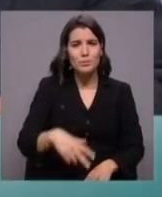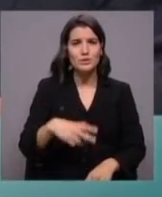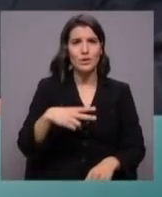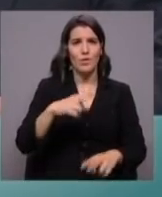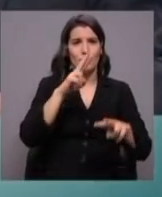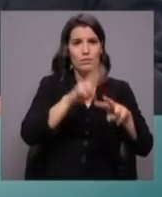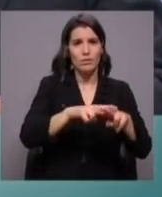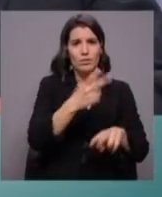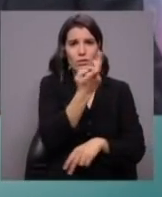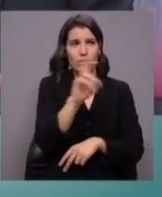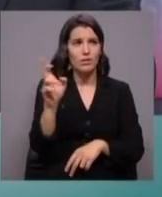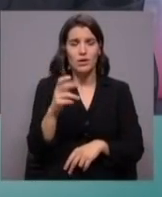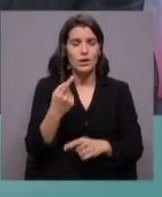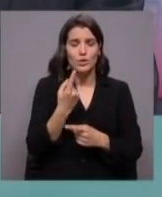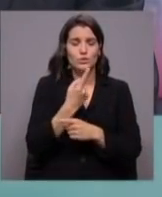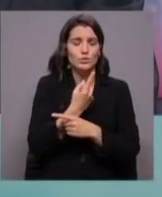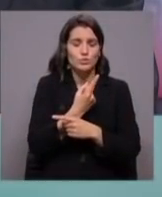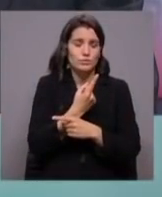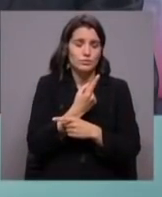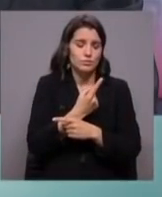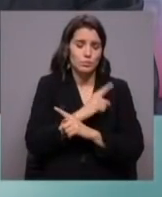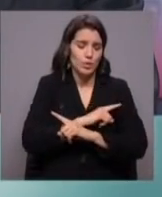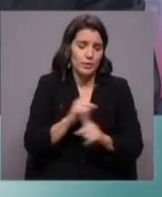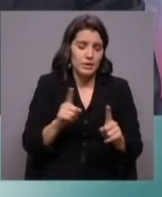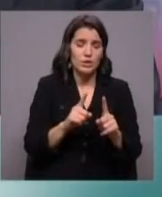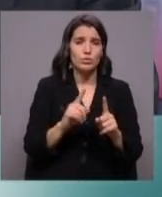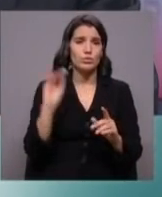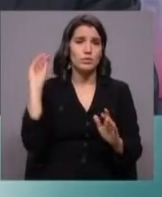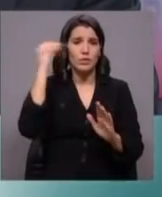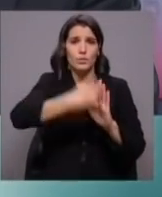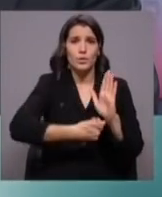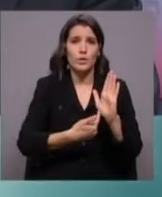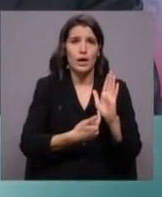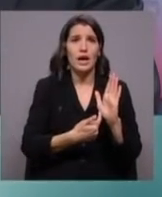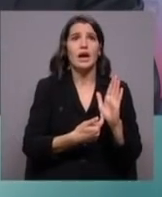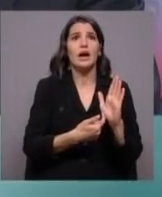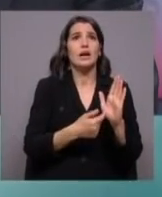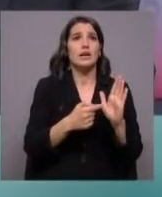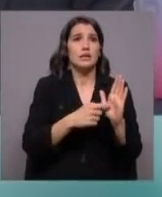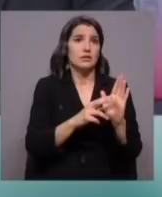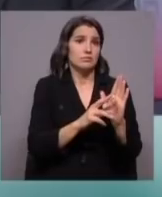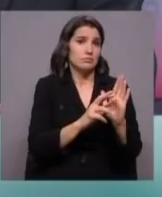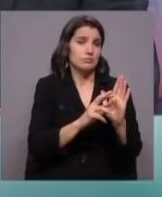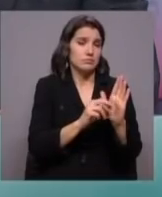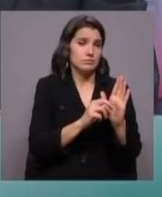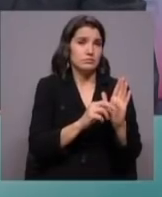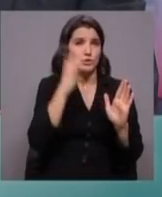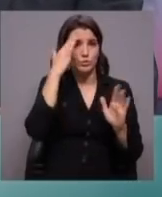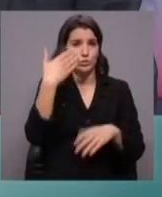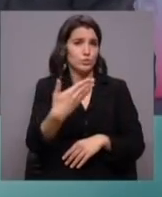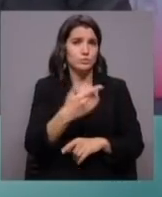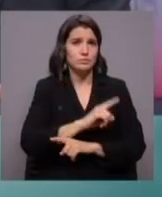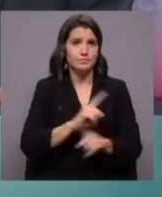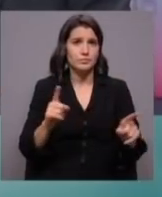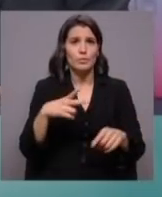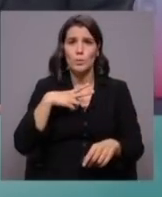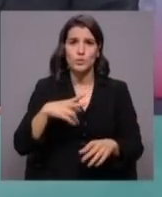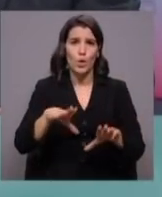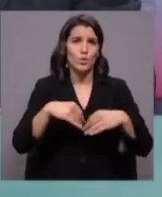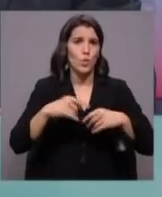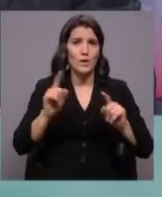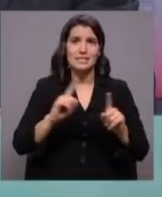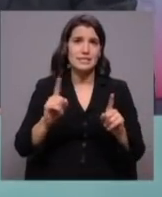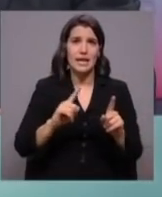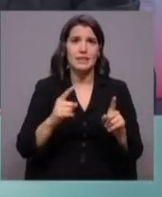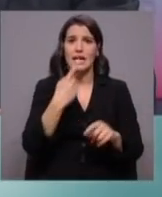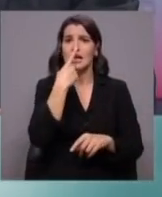pela Constituição da República Portuguesa e por boas razões, no seu artigo 30º, número 1, e em Portugal não se admite a selvageria. Em Portugal